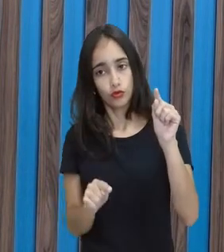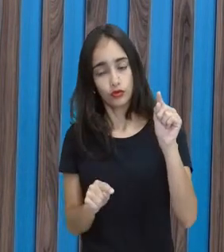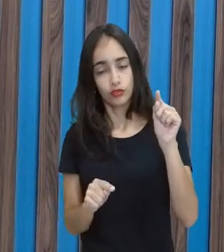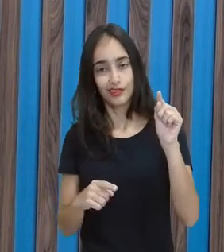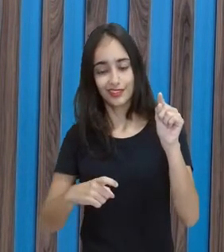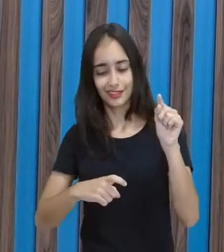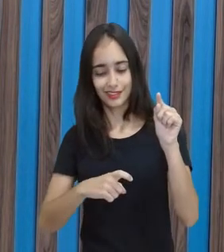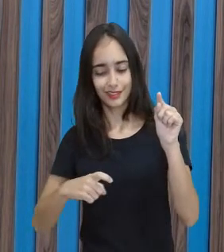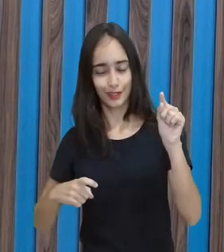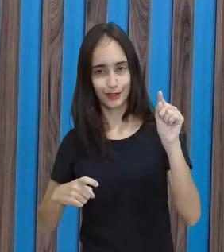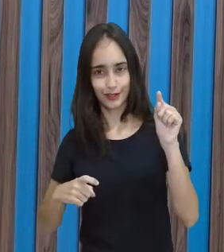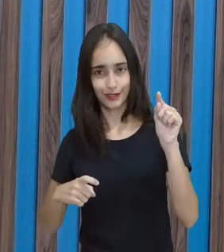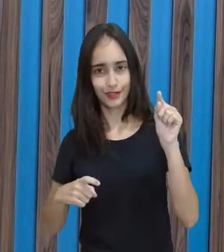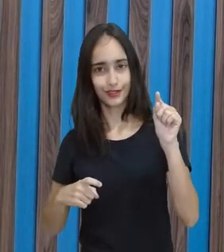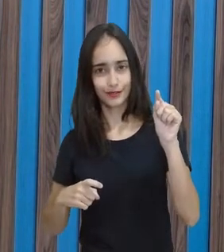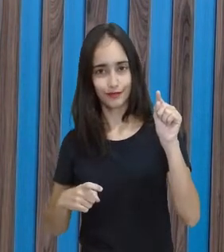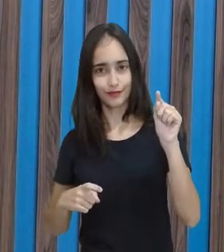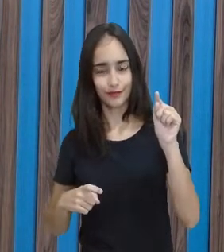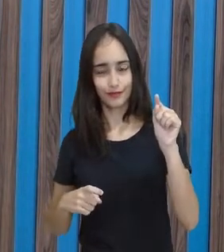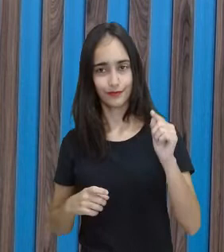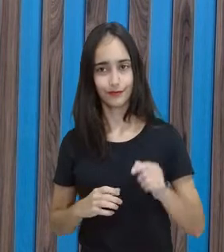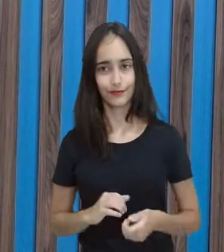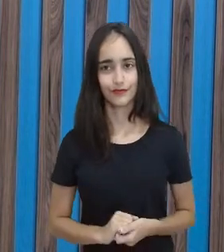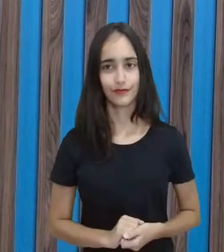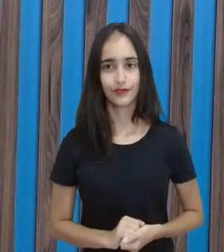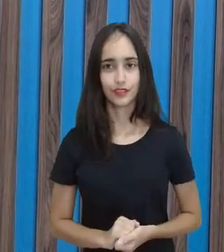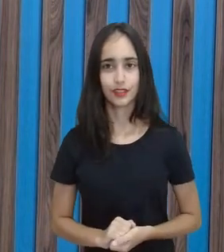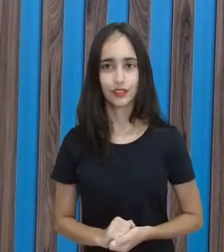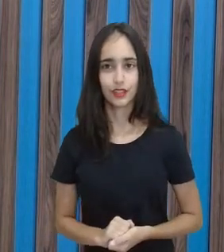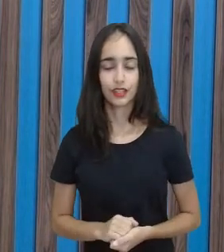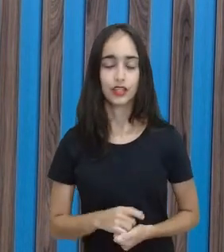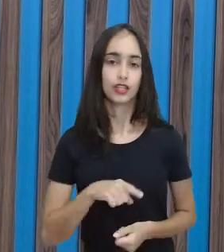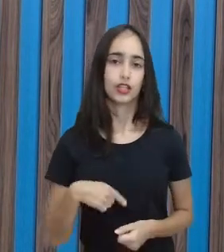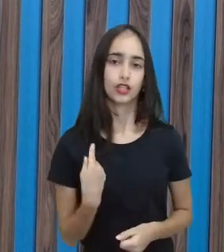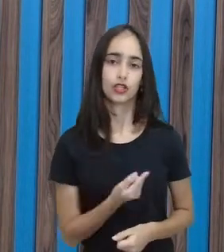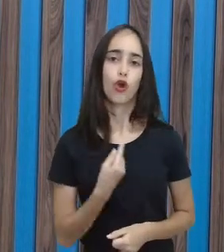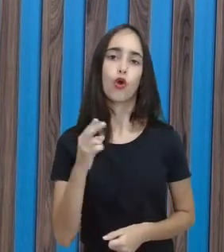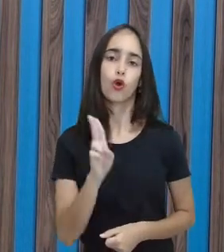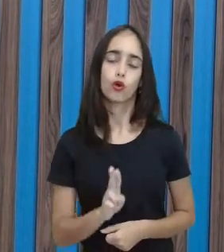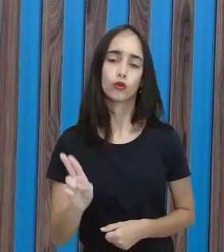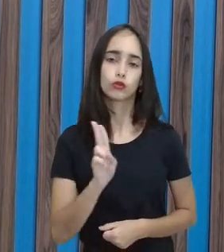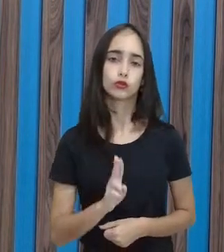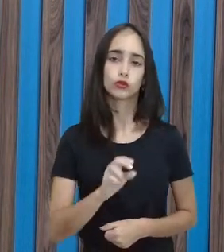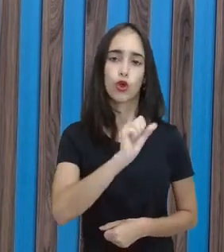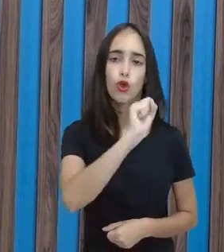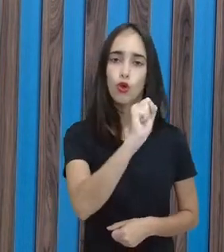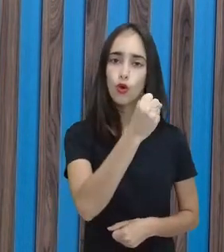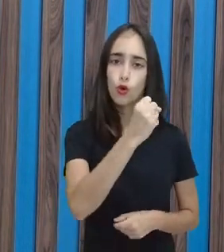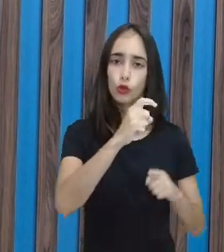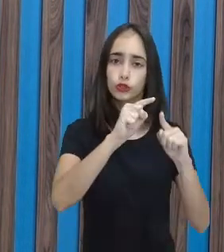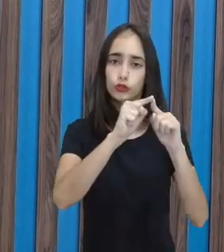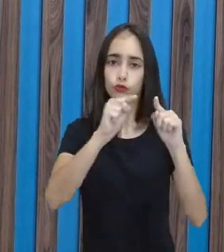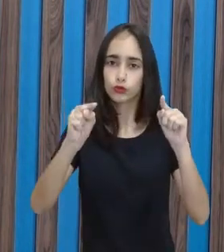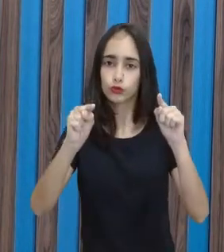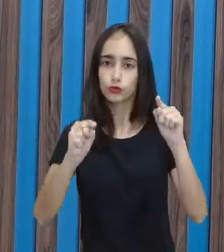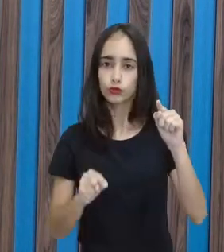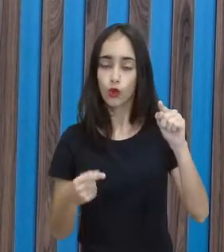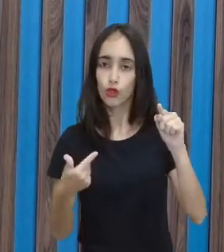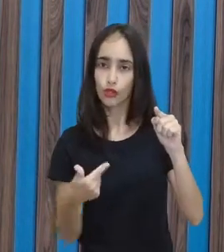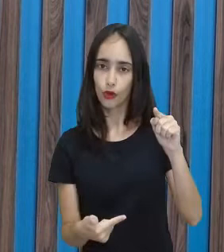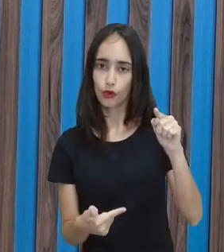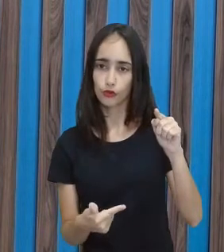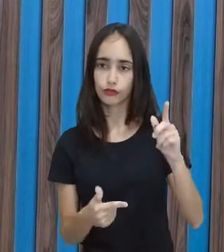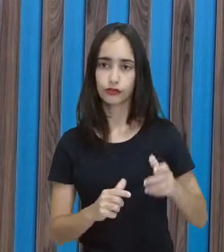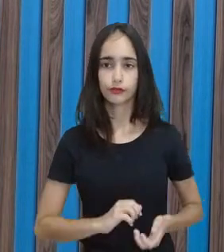com o x, fazendo par ordenado. E aqui a gente utilizou o 8 com o